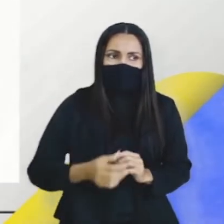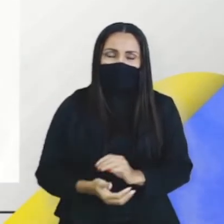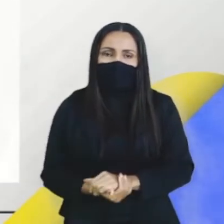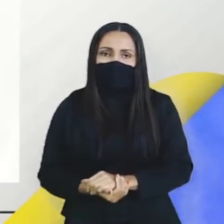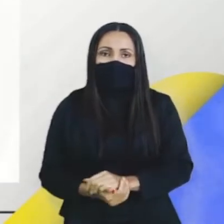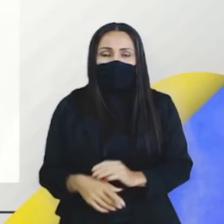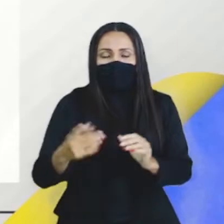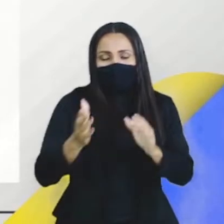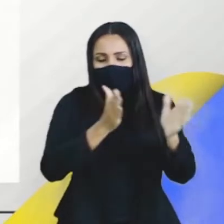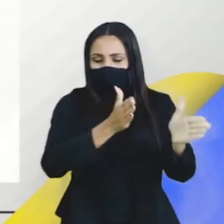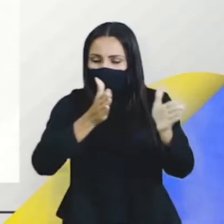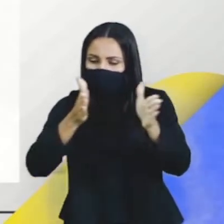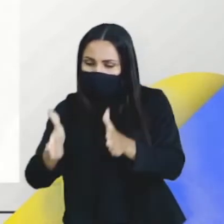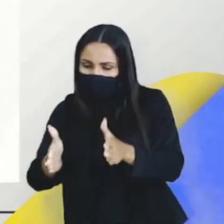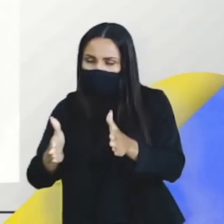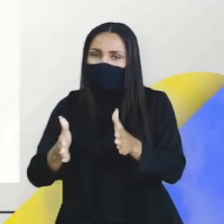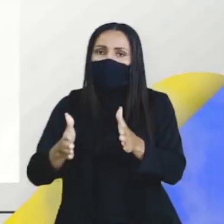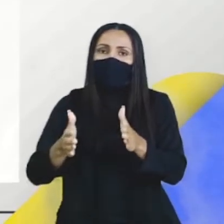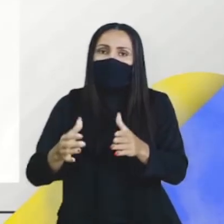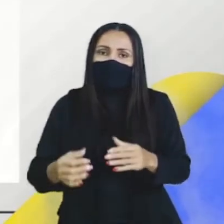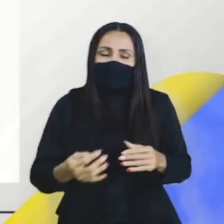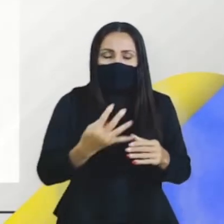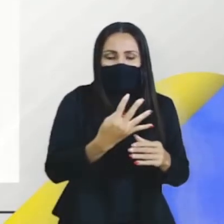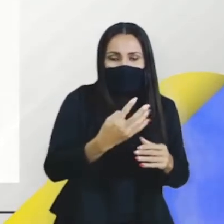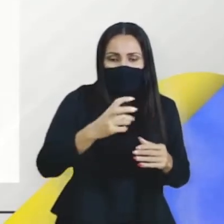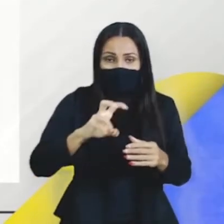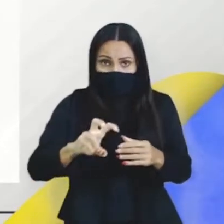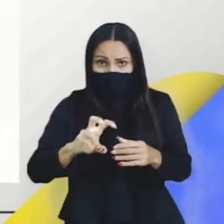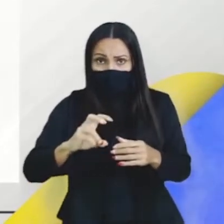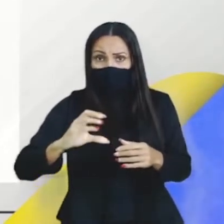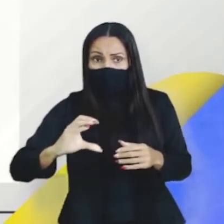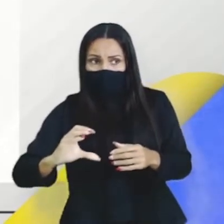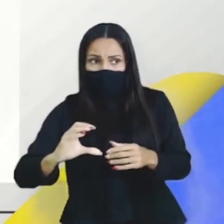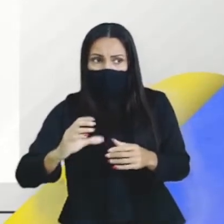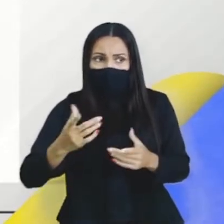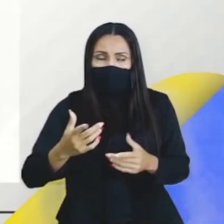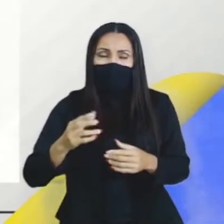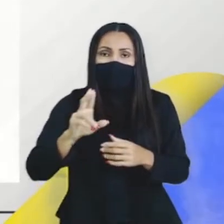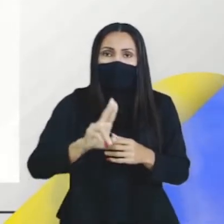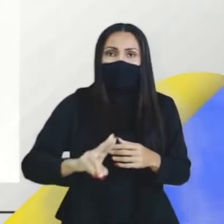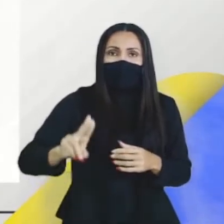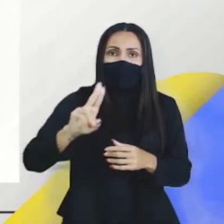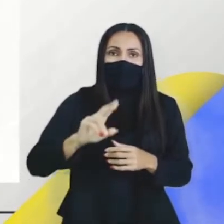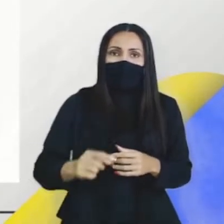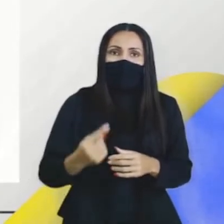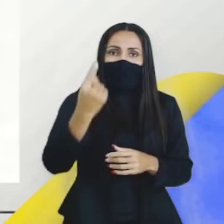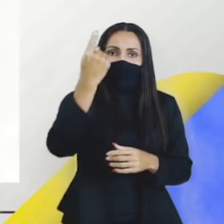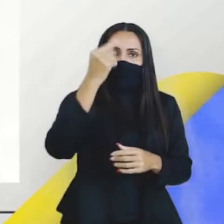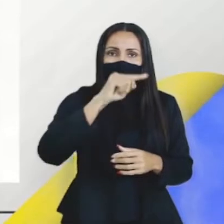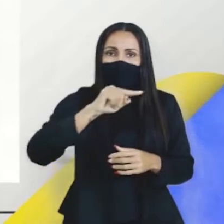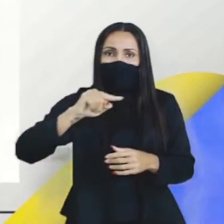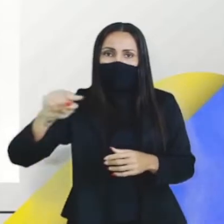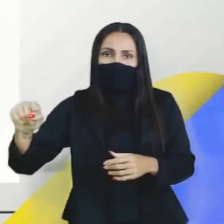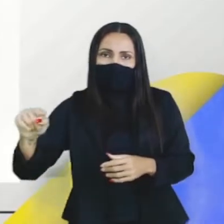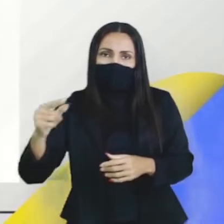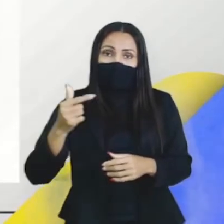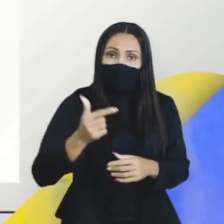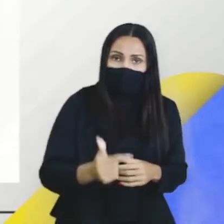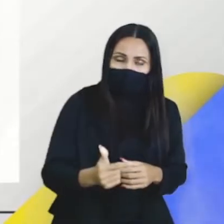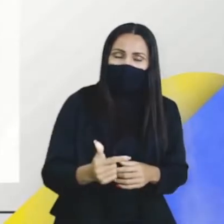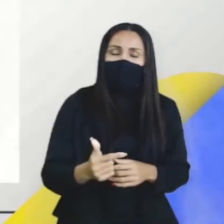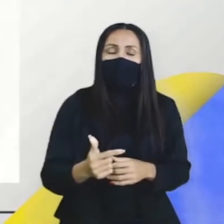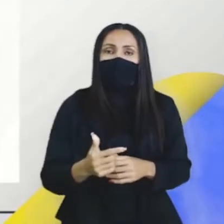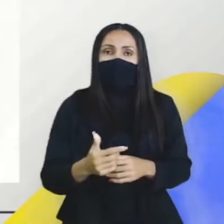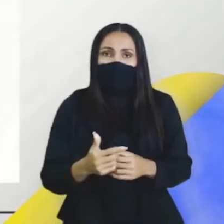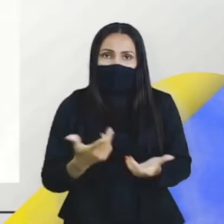ao lado, que é o ângulo de 45 graus, você vai usar 1/2 da profundidade do objeto real.